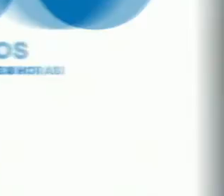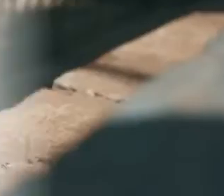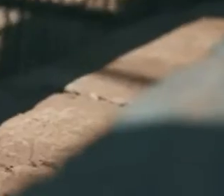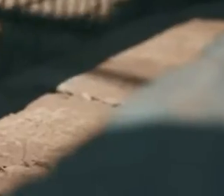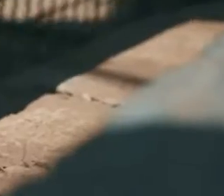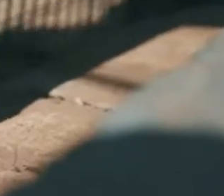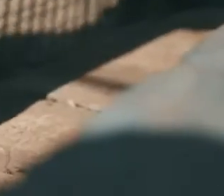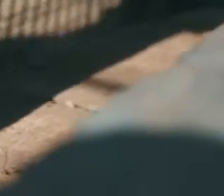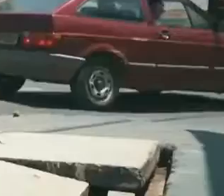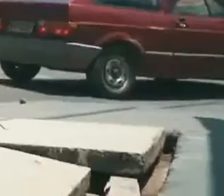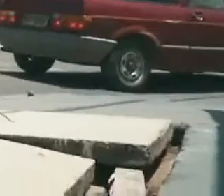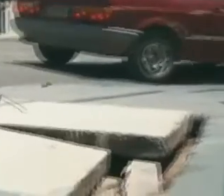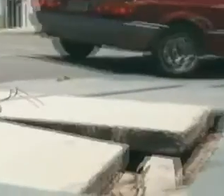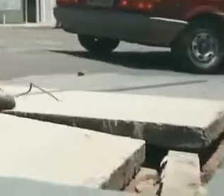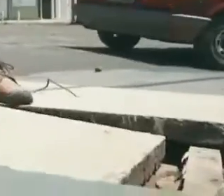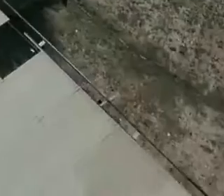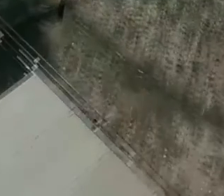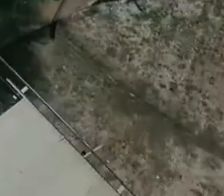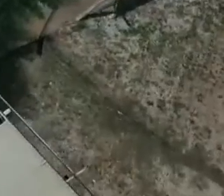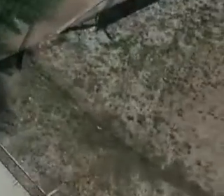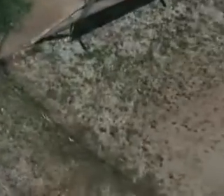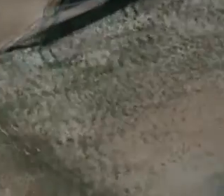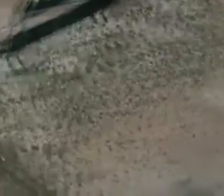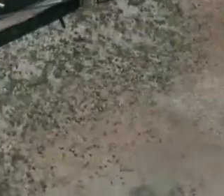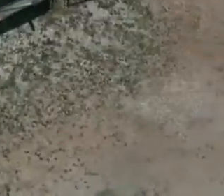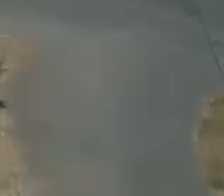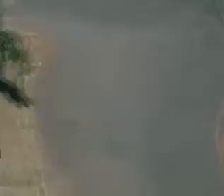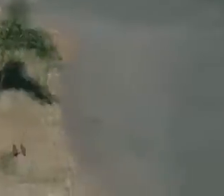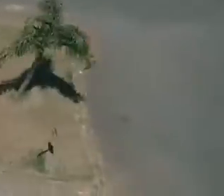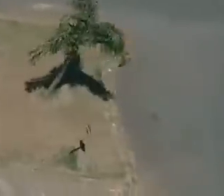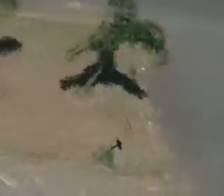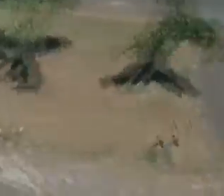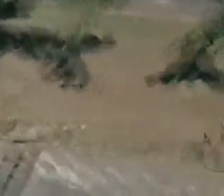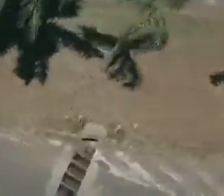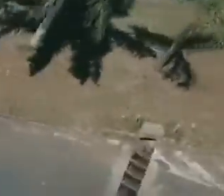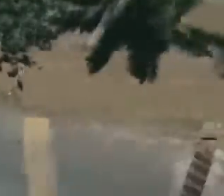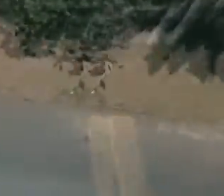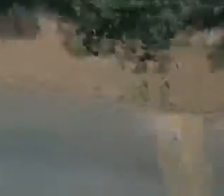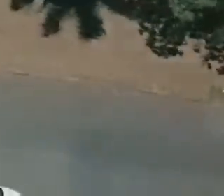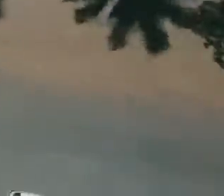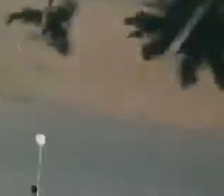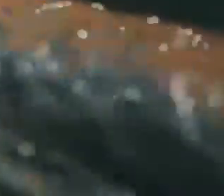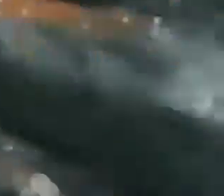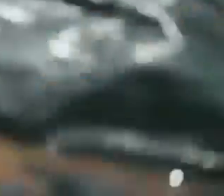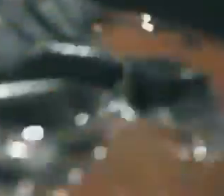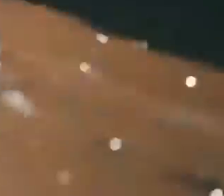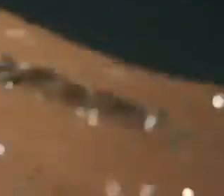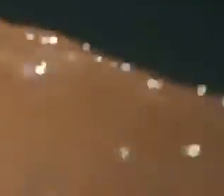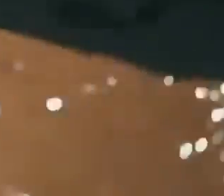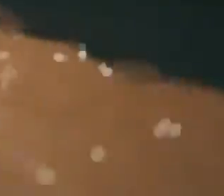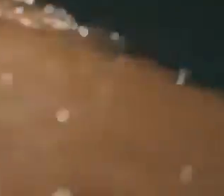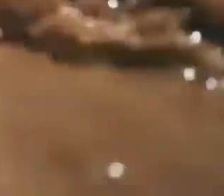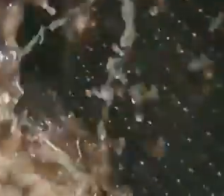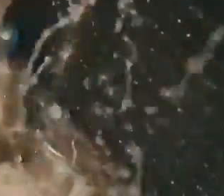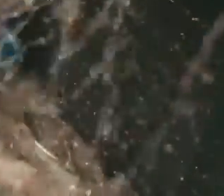isso sem contar que por meio da coleta correta gera-se mais empregos no processo de reciclagem 1